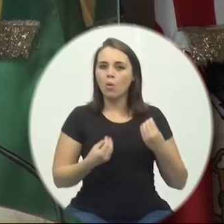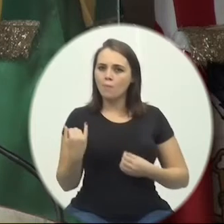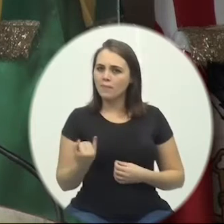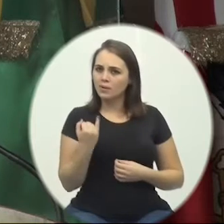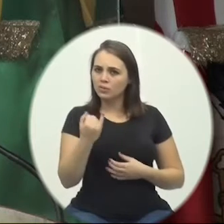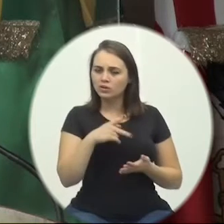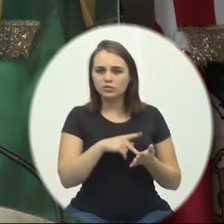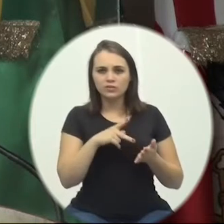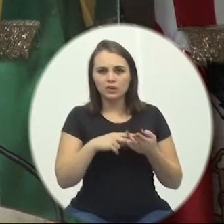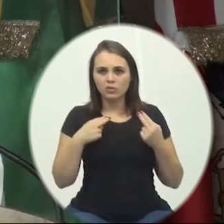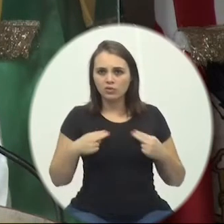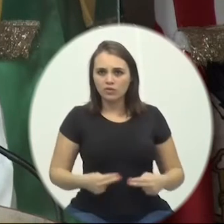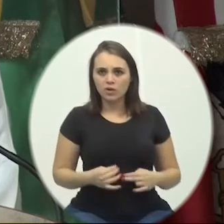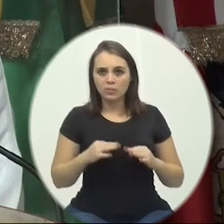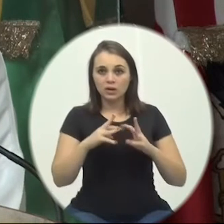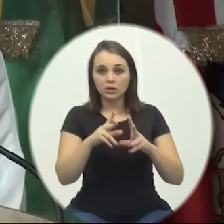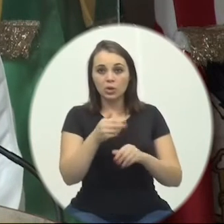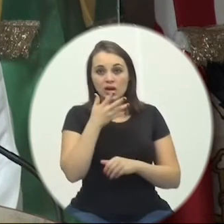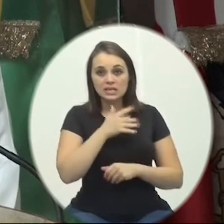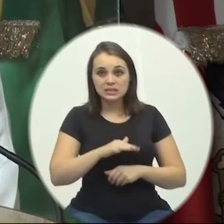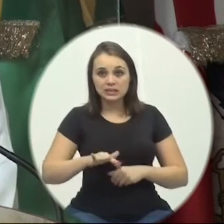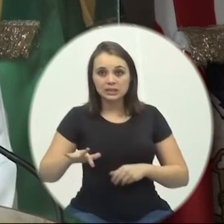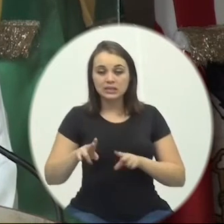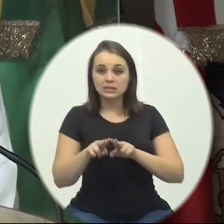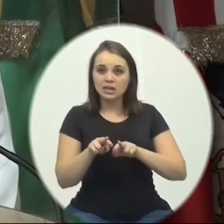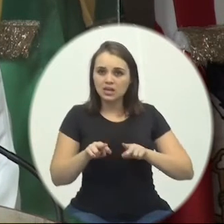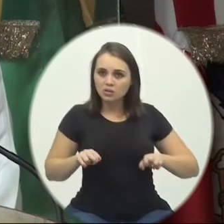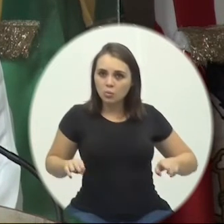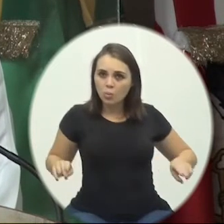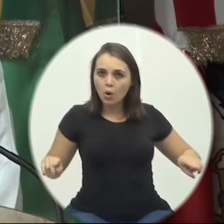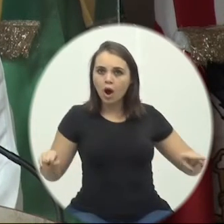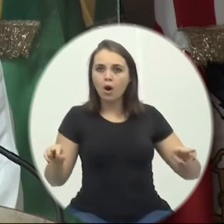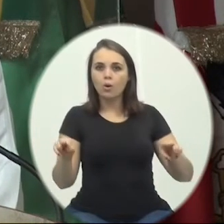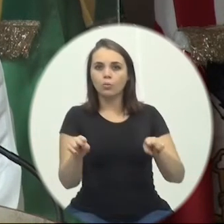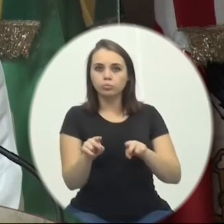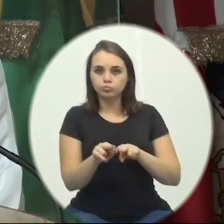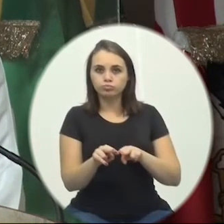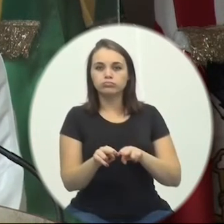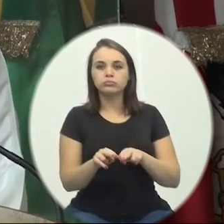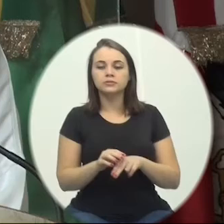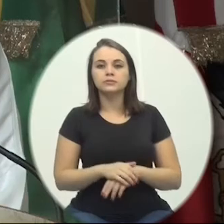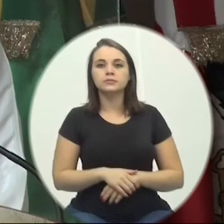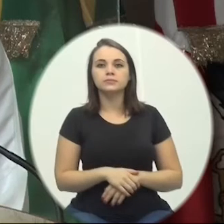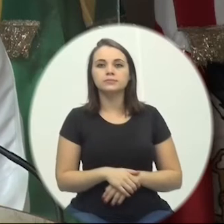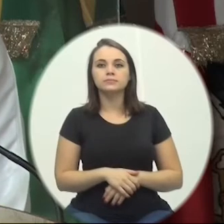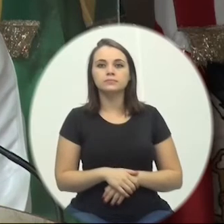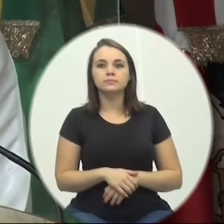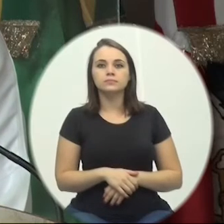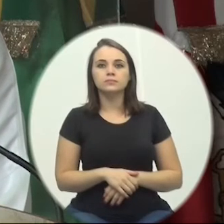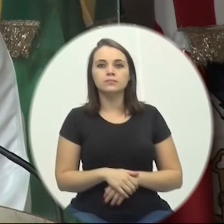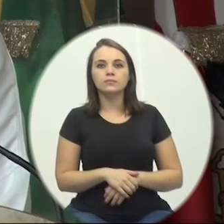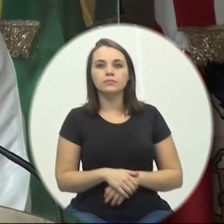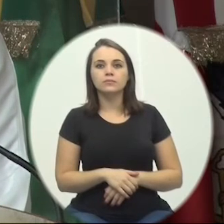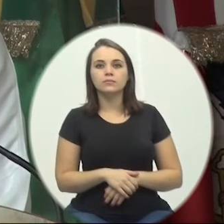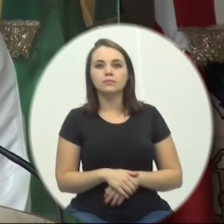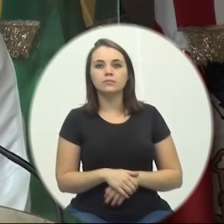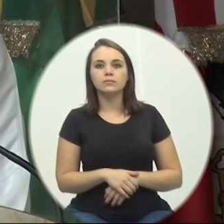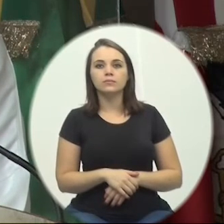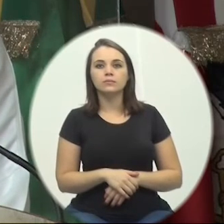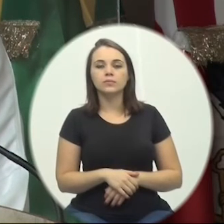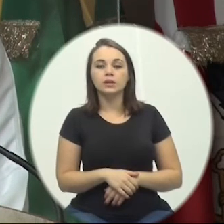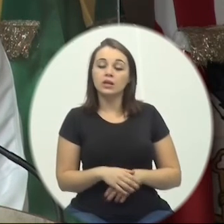para igualar, para deixar as crianças com aquele visual igual, né? E